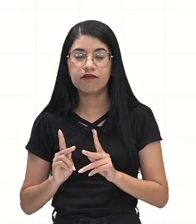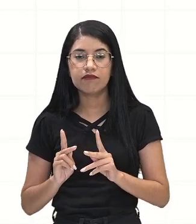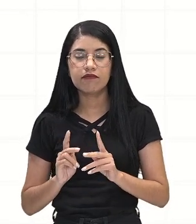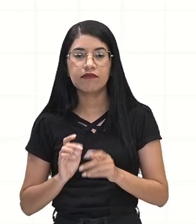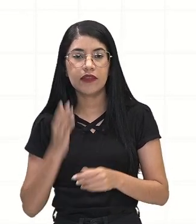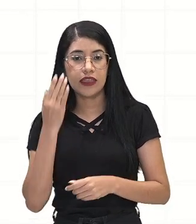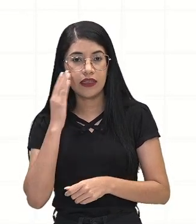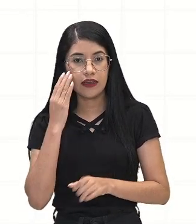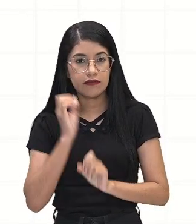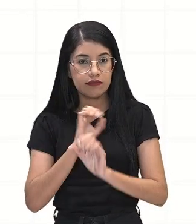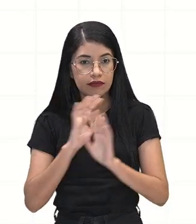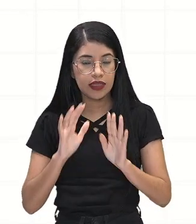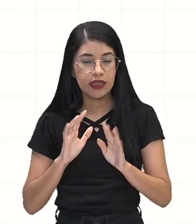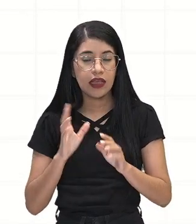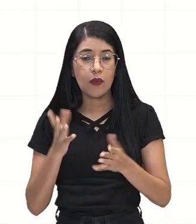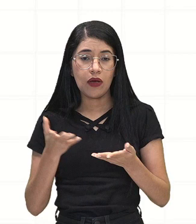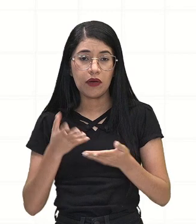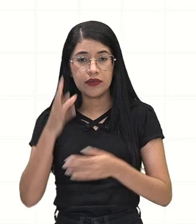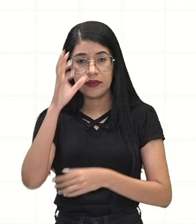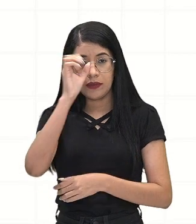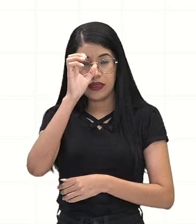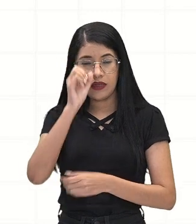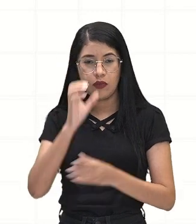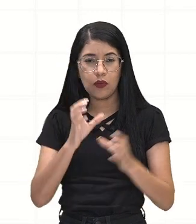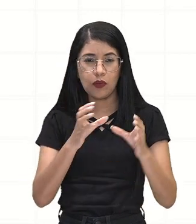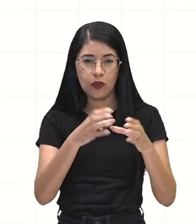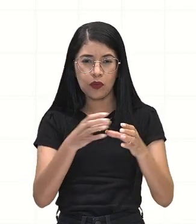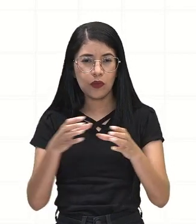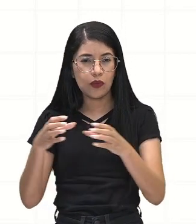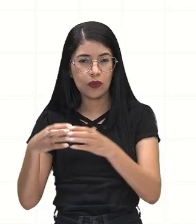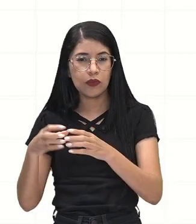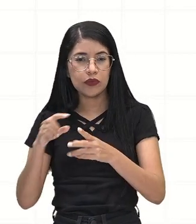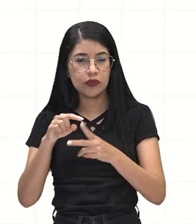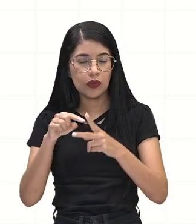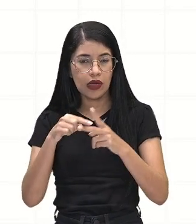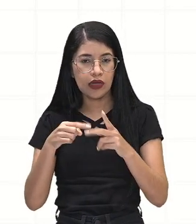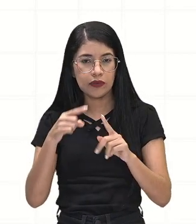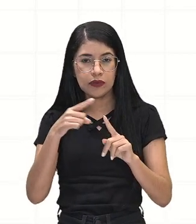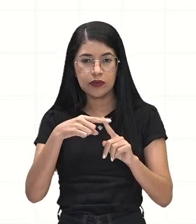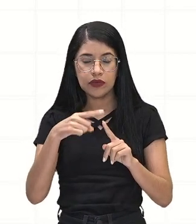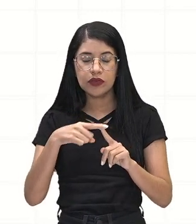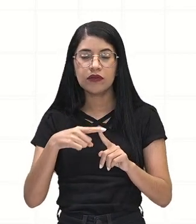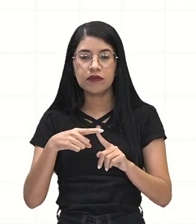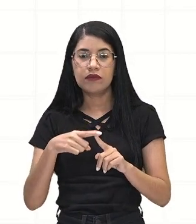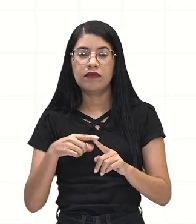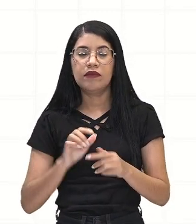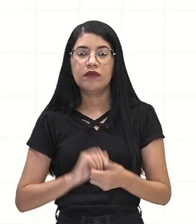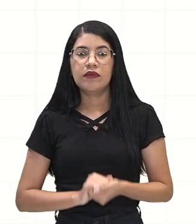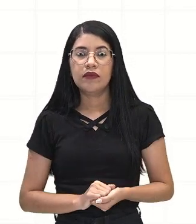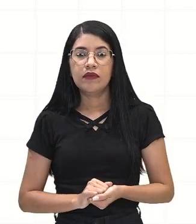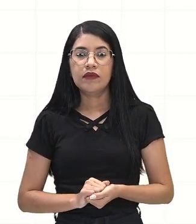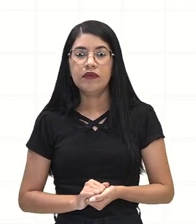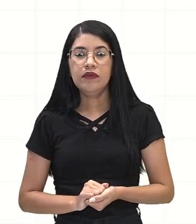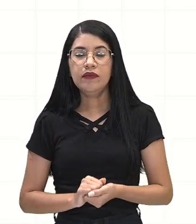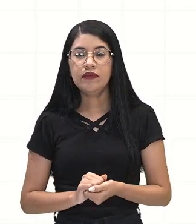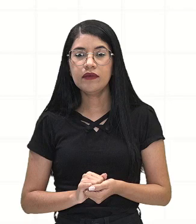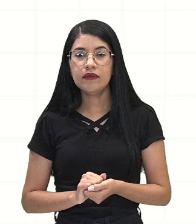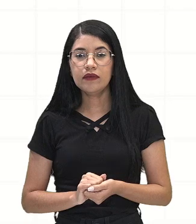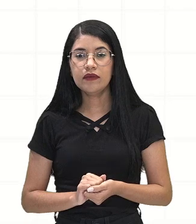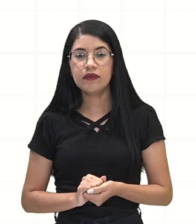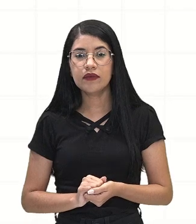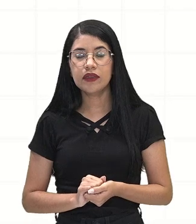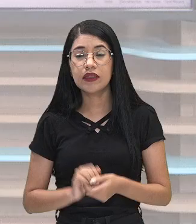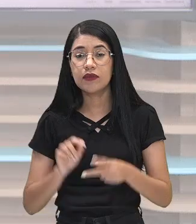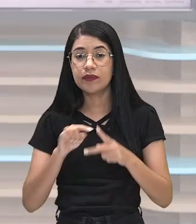tranquilo? Então, a gente aprendeu a classificar os ângulos, beleza? Aprendemos a classificar os ângulos. Os ângulos, eles